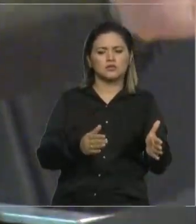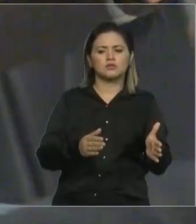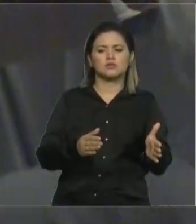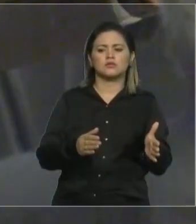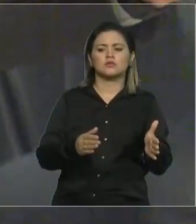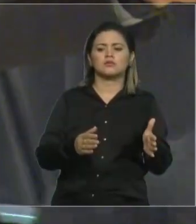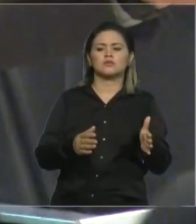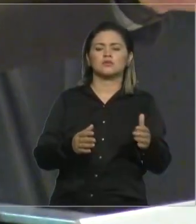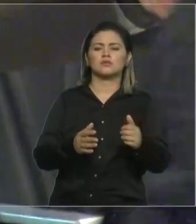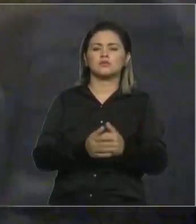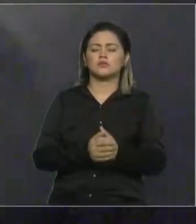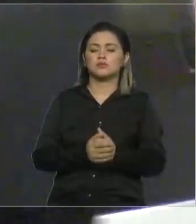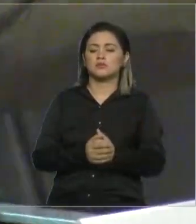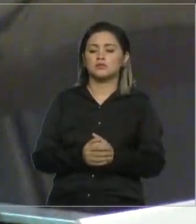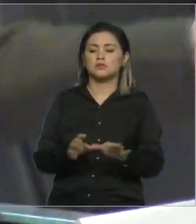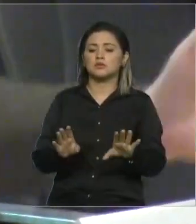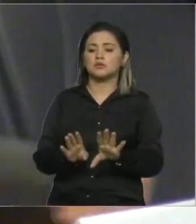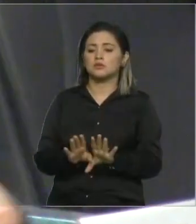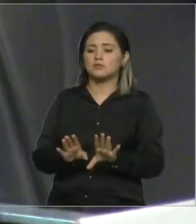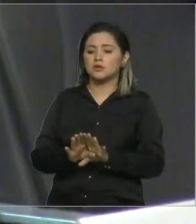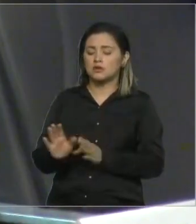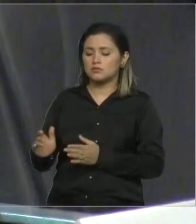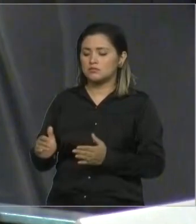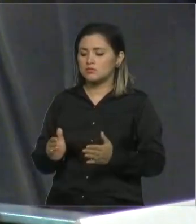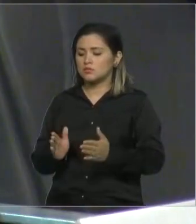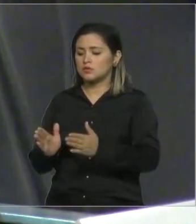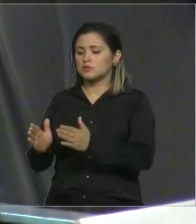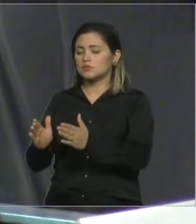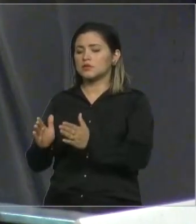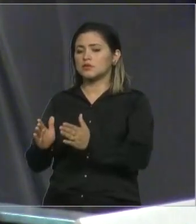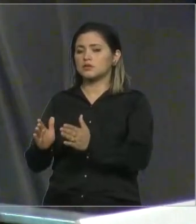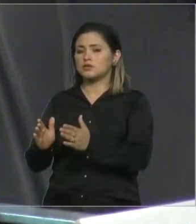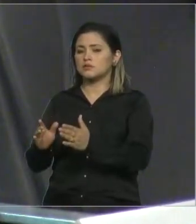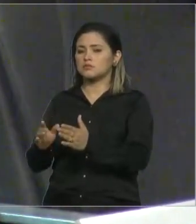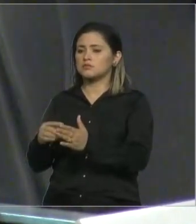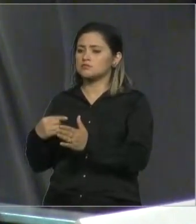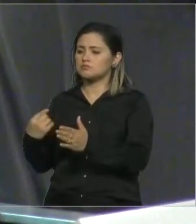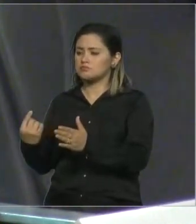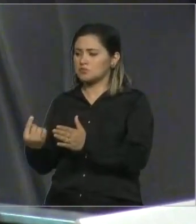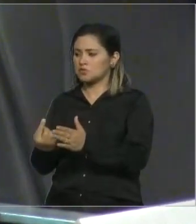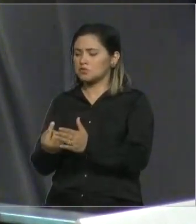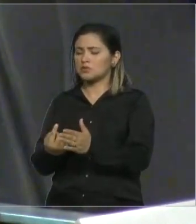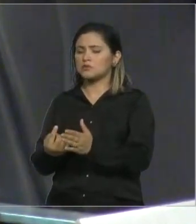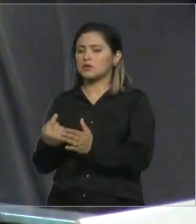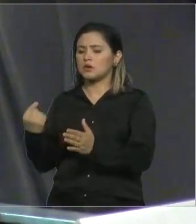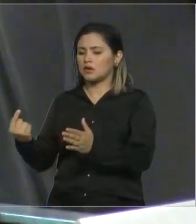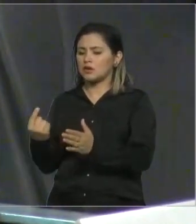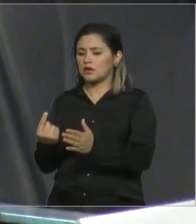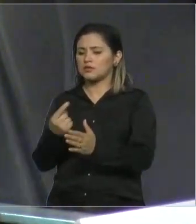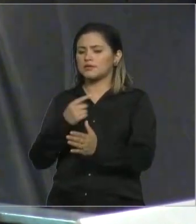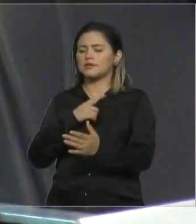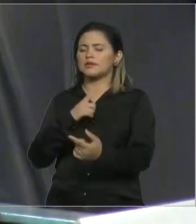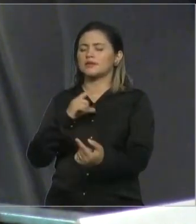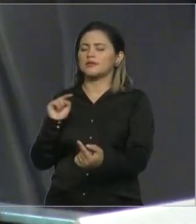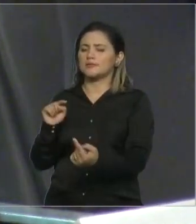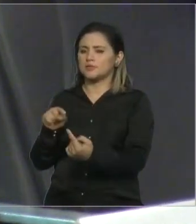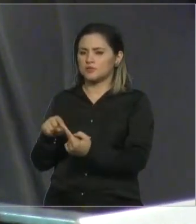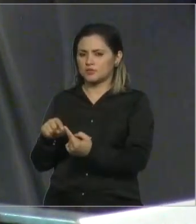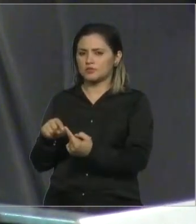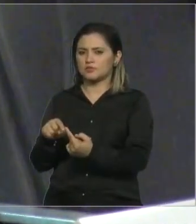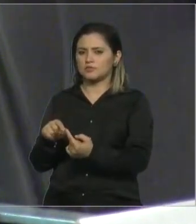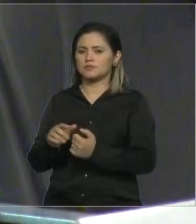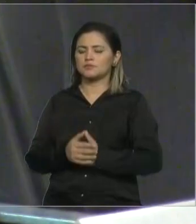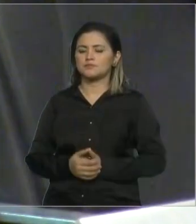um caminho Ele fez para mim. Então, eu quero parabenizar a